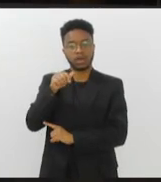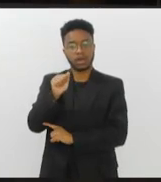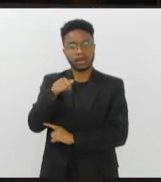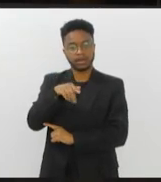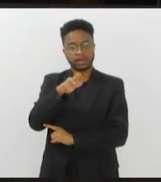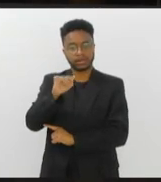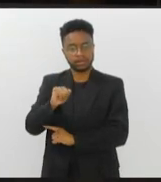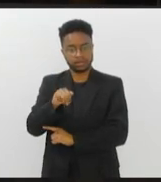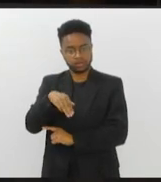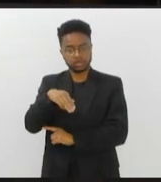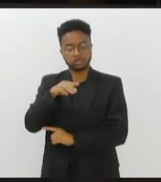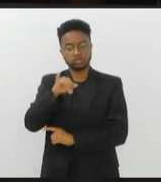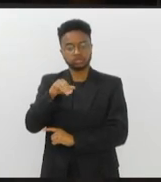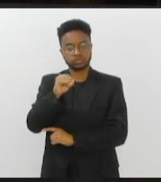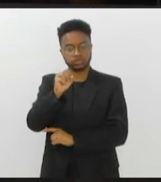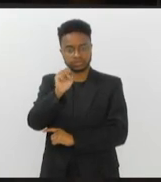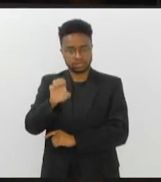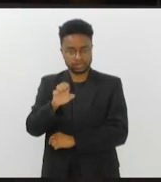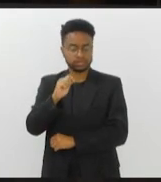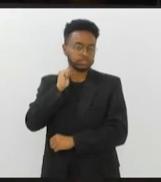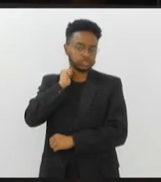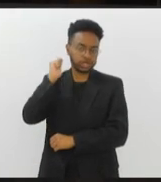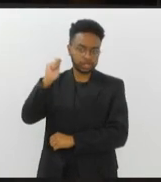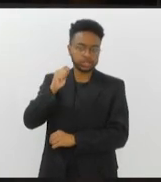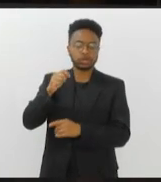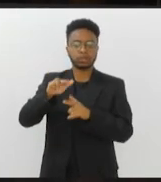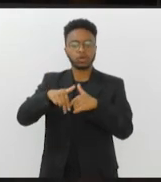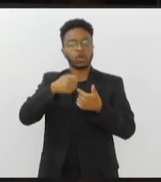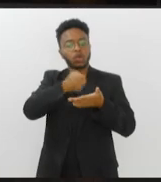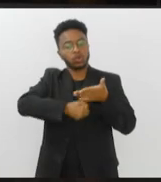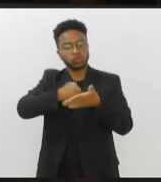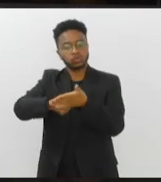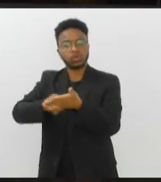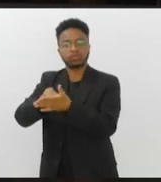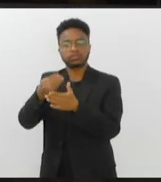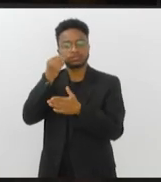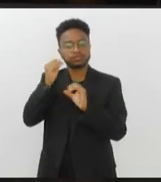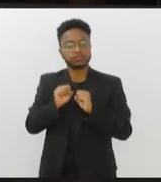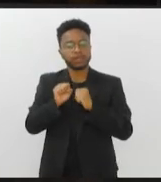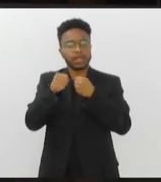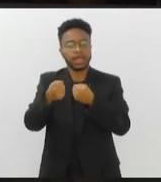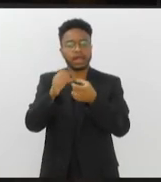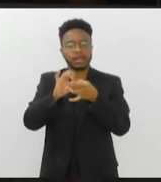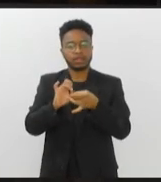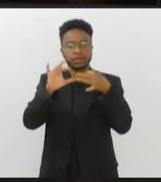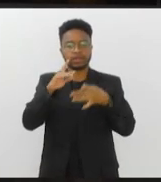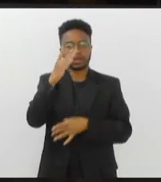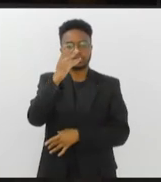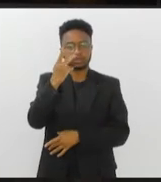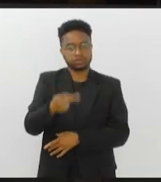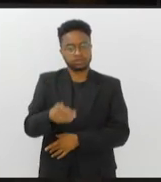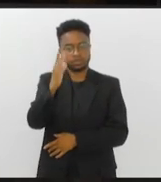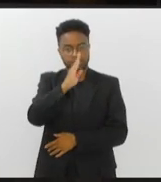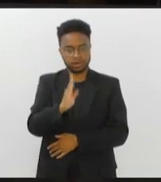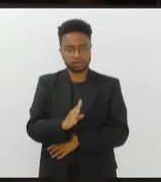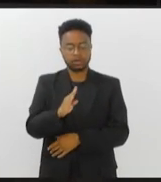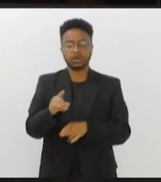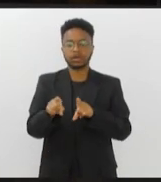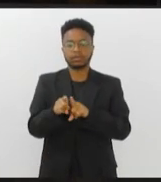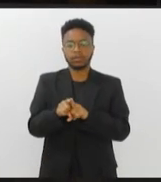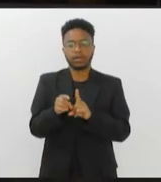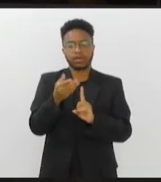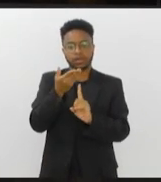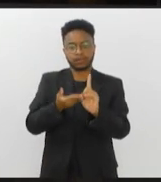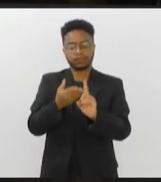Tiradentes, herói nacional que lutou pela liberdade do Brasil. Carlos Roberto da Silva, terceiro sargento da